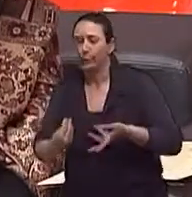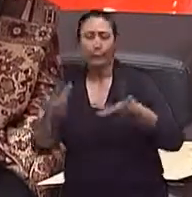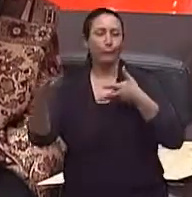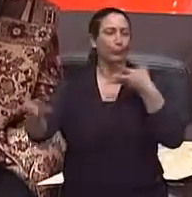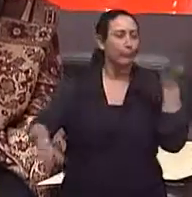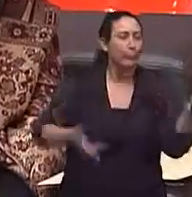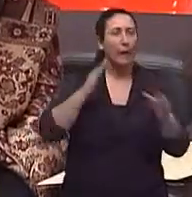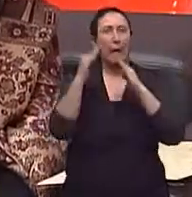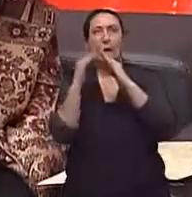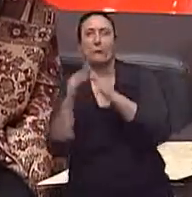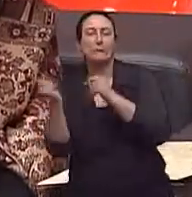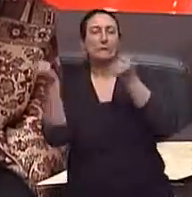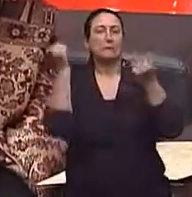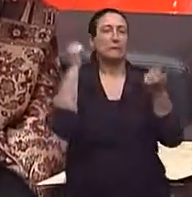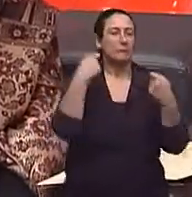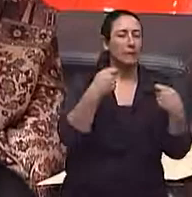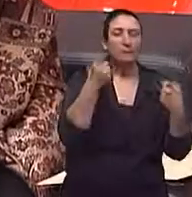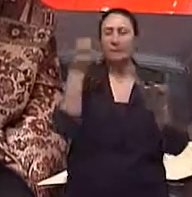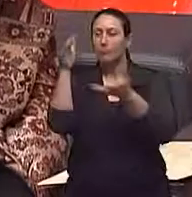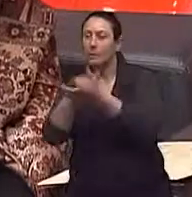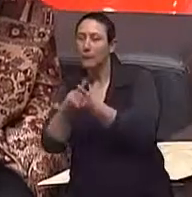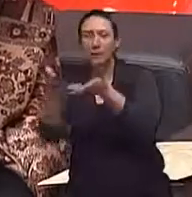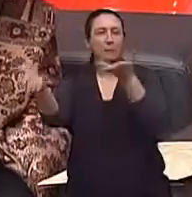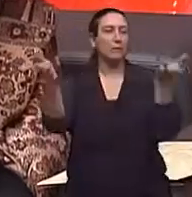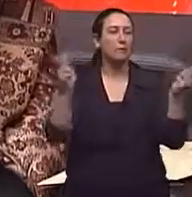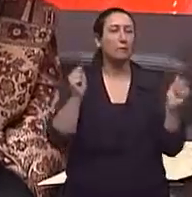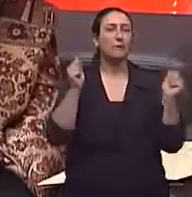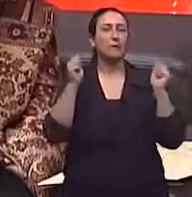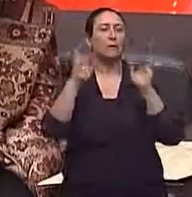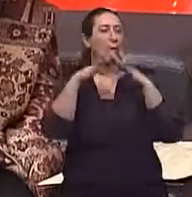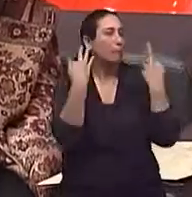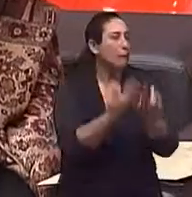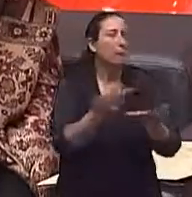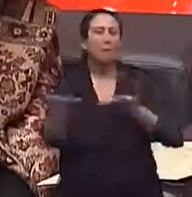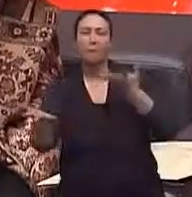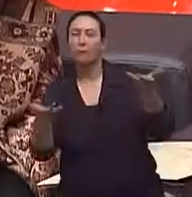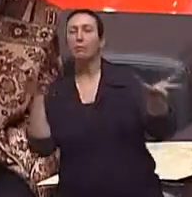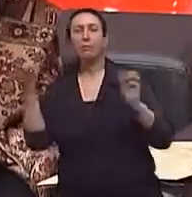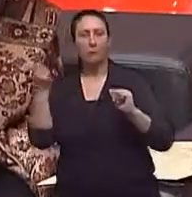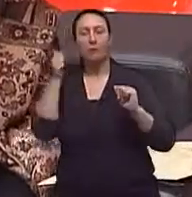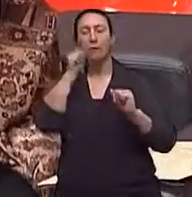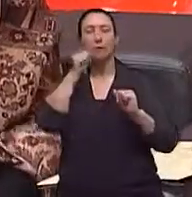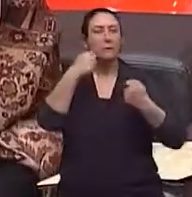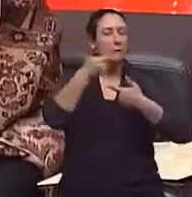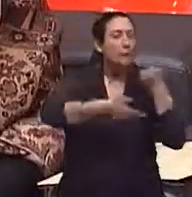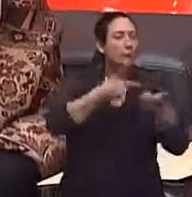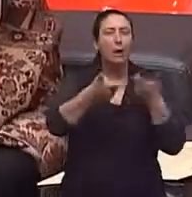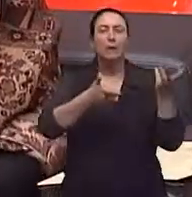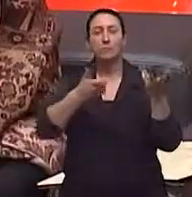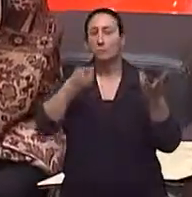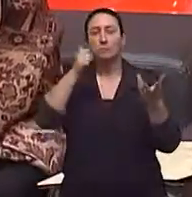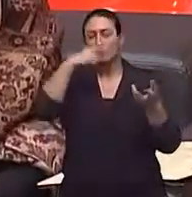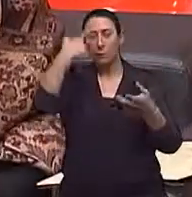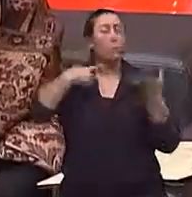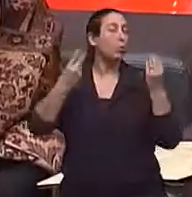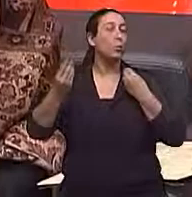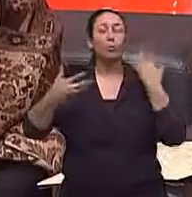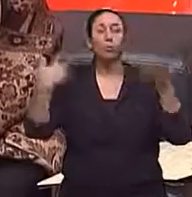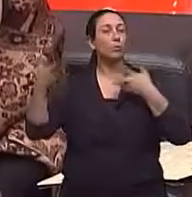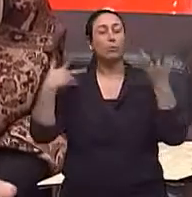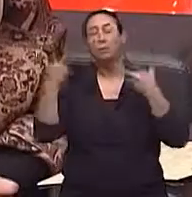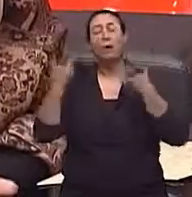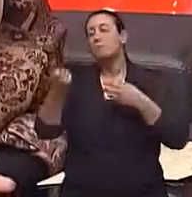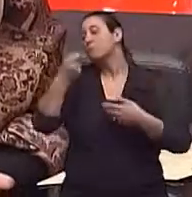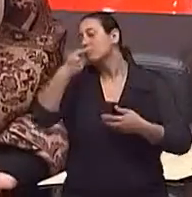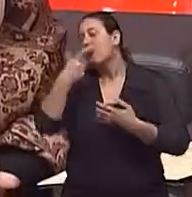porque tem que dar conta da casa tem que dar conta dos filhos tem que dar conta do da família tem que dar conta do trabalho então por conta disso elas também se